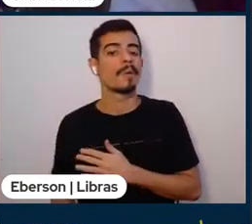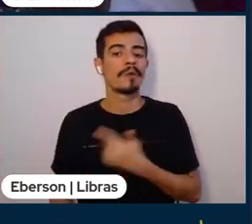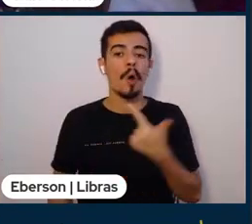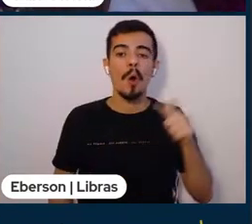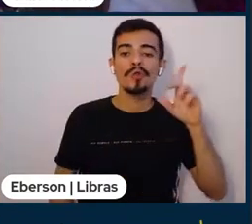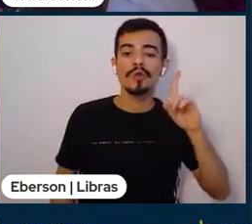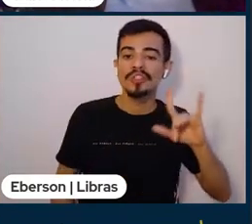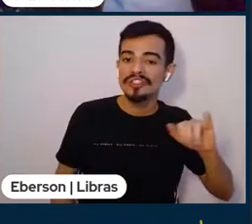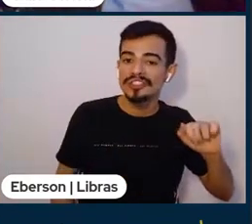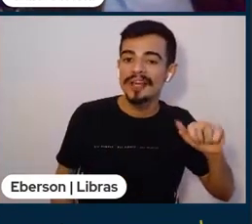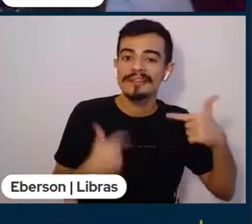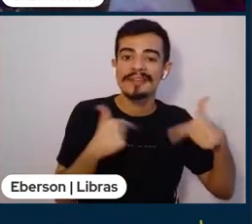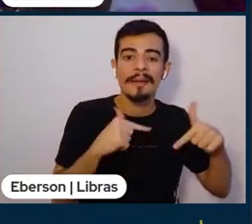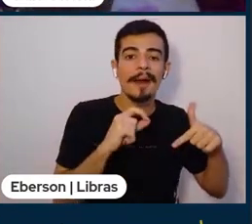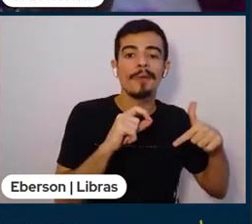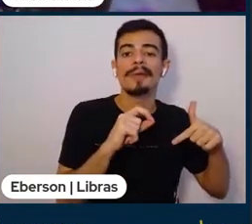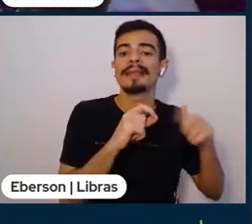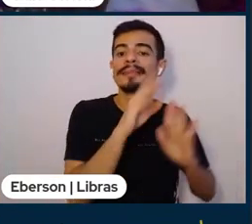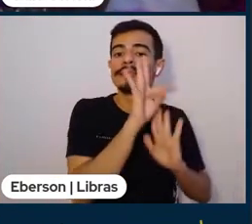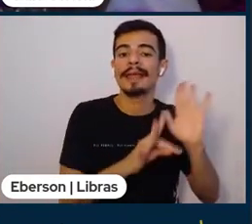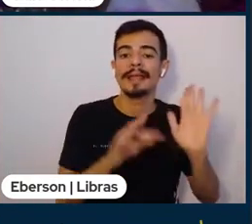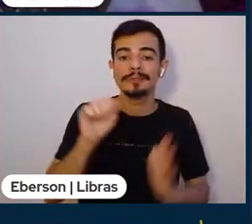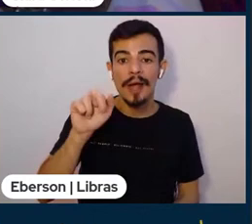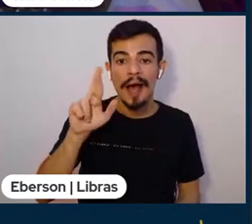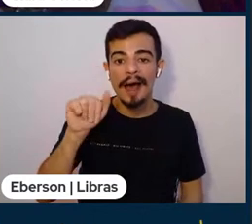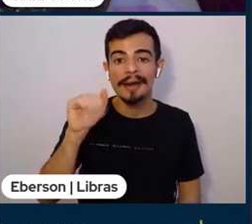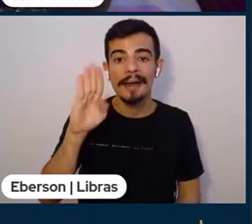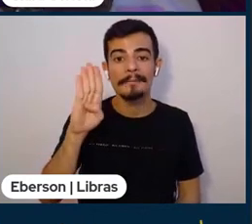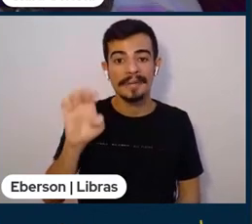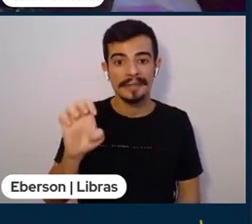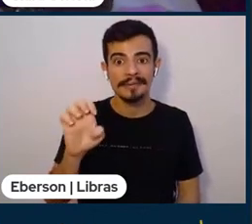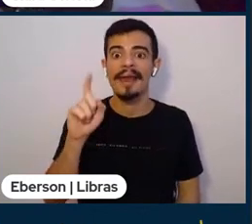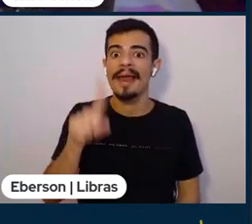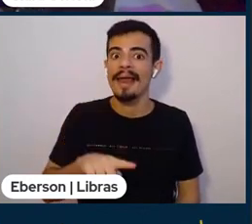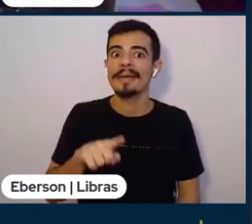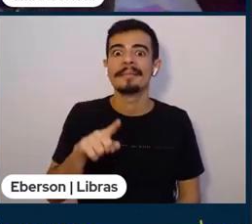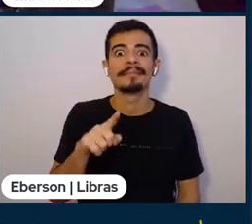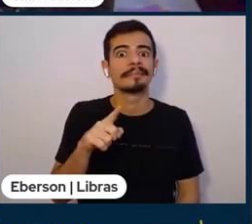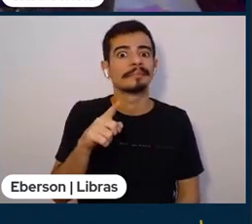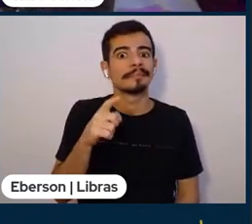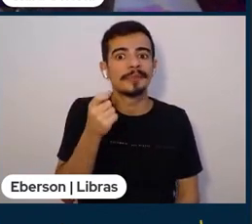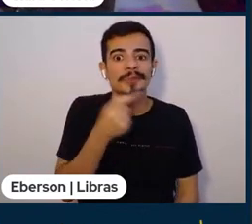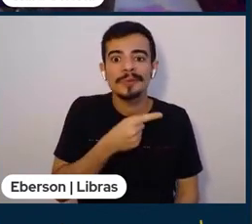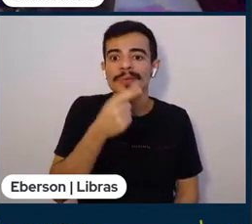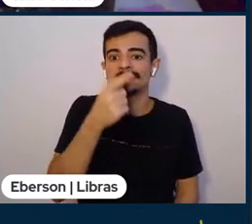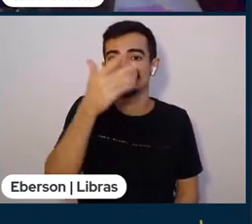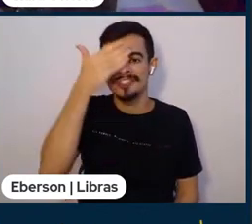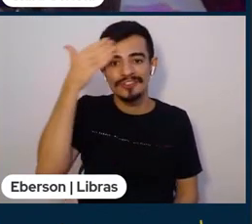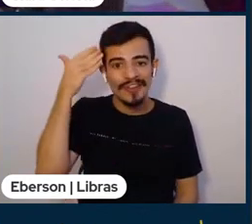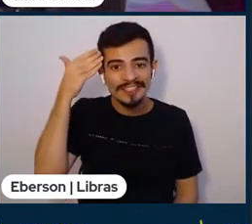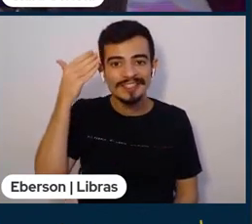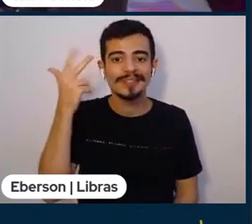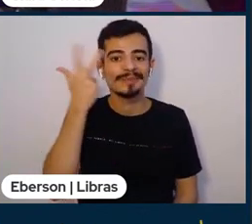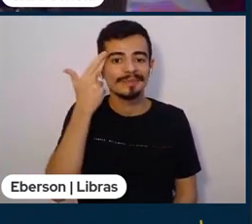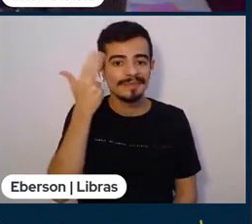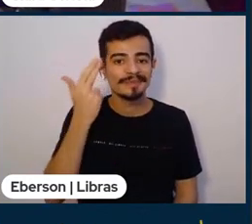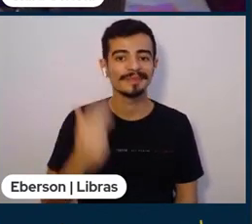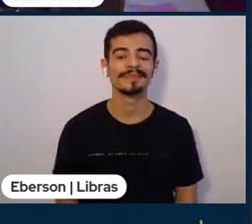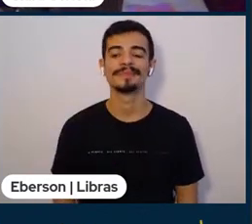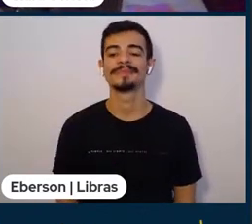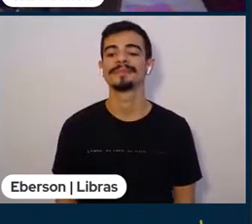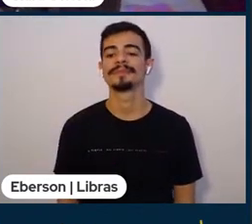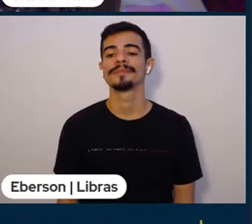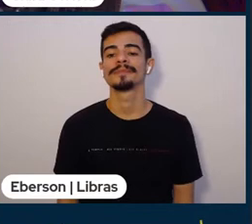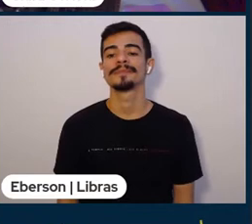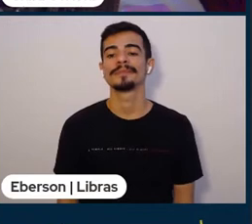em árabe. Então é muito divertido mesmo. E eu estou lá como machine